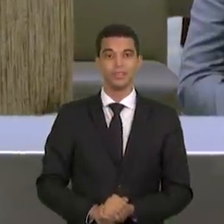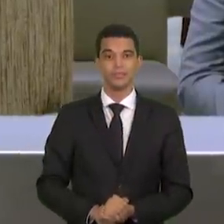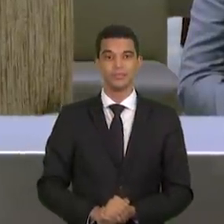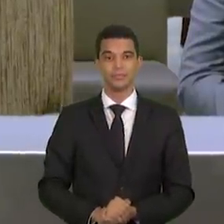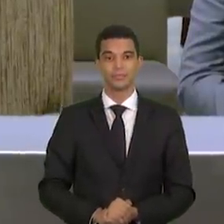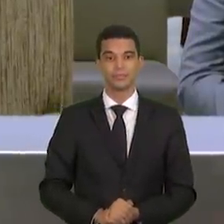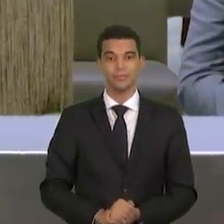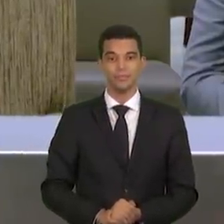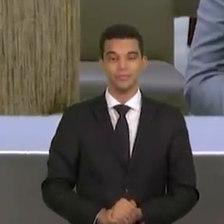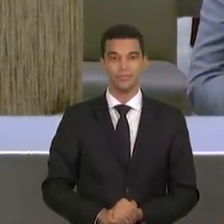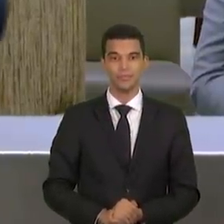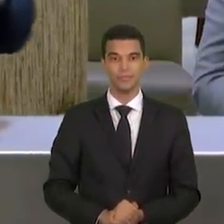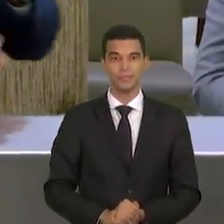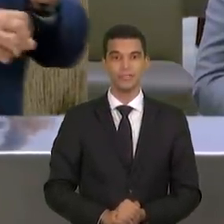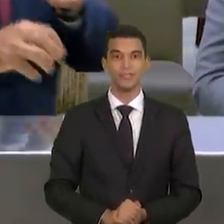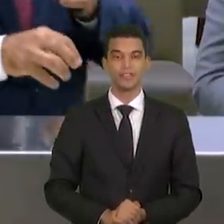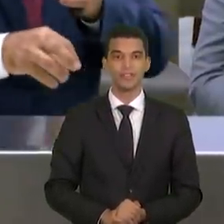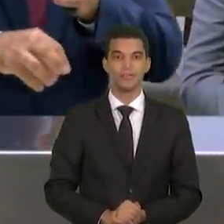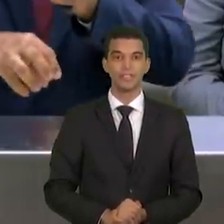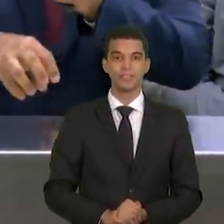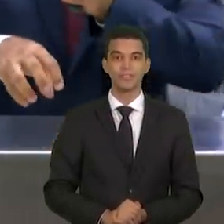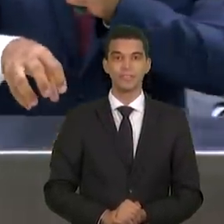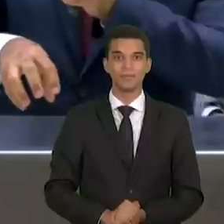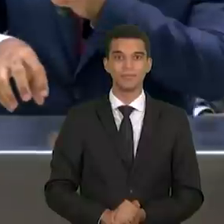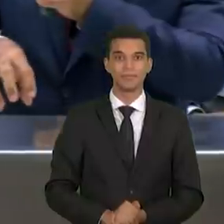Tem jeito.